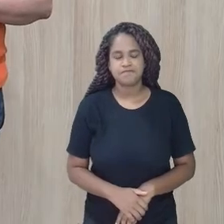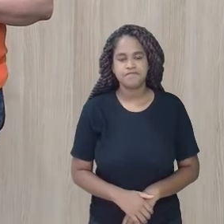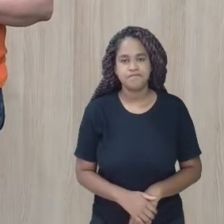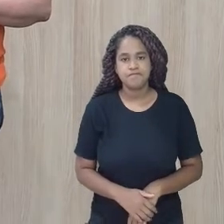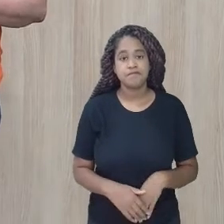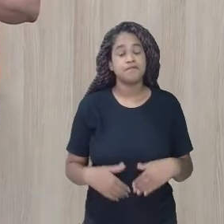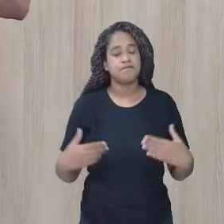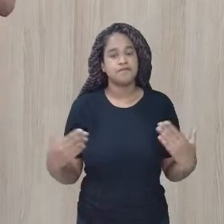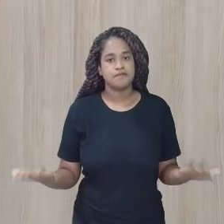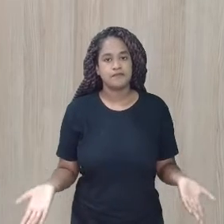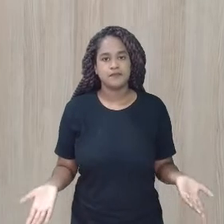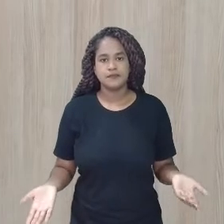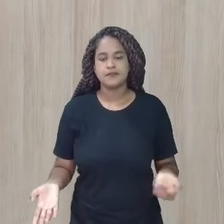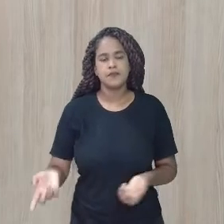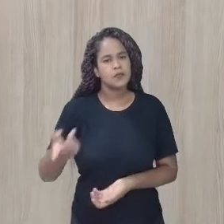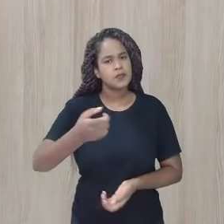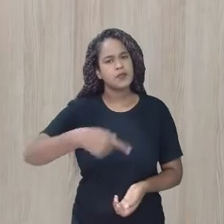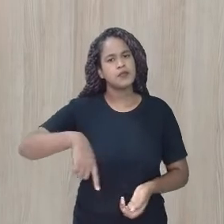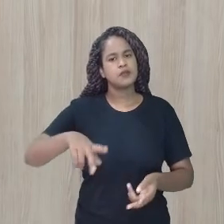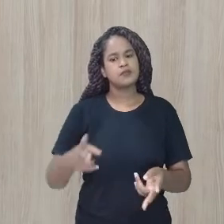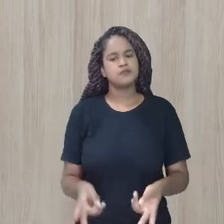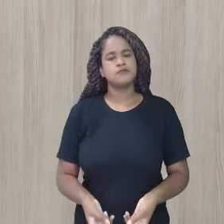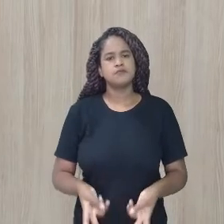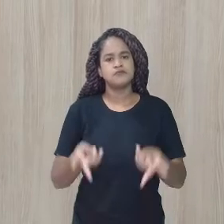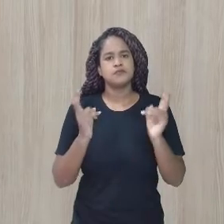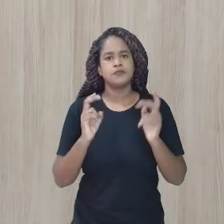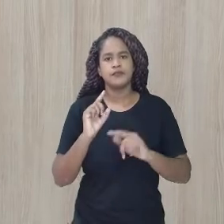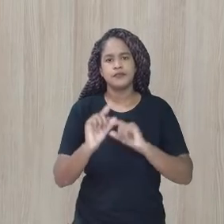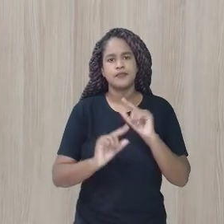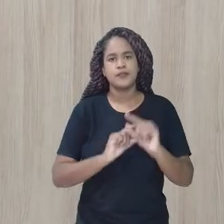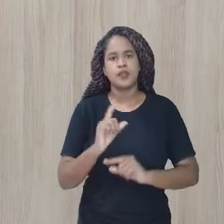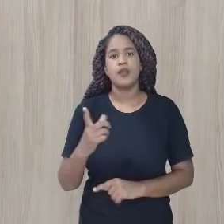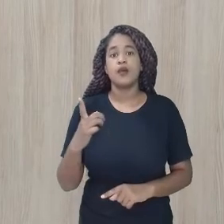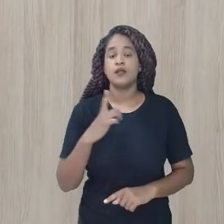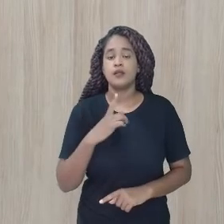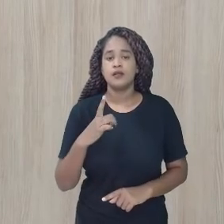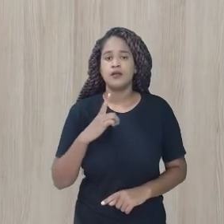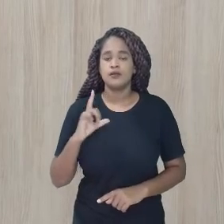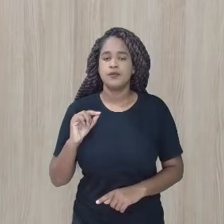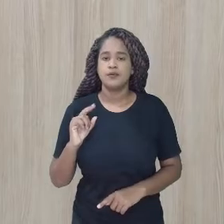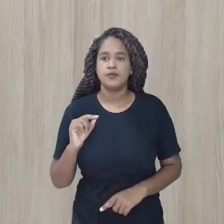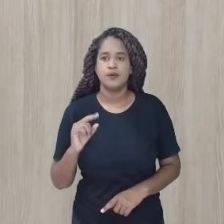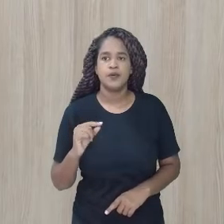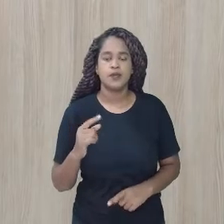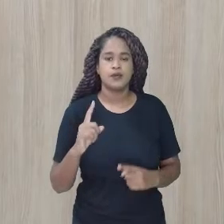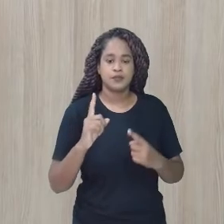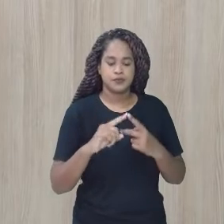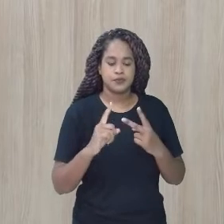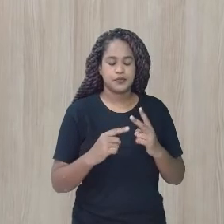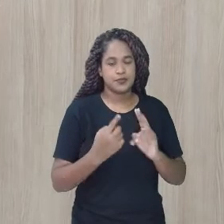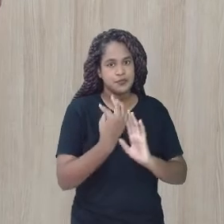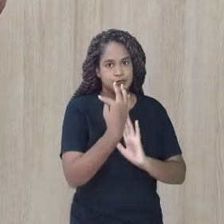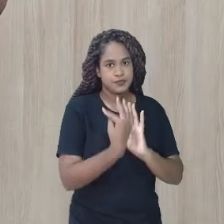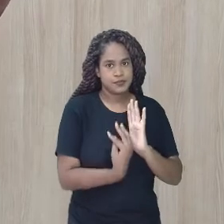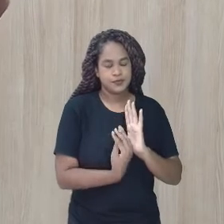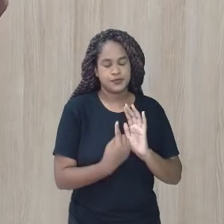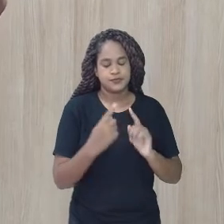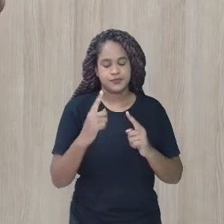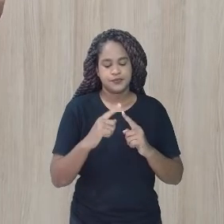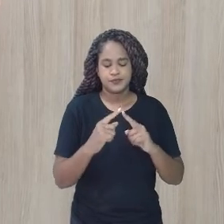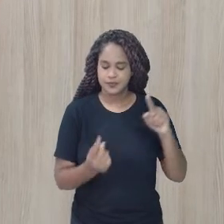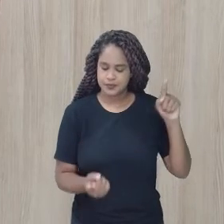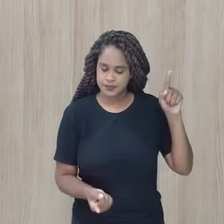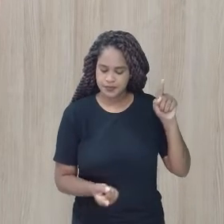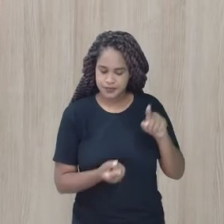Então, minha gente, vocês perceberam que foram colocados aqui até agora 2 textos. Um